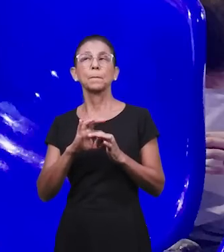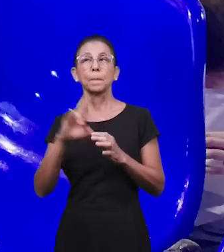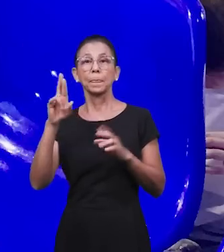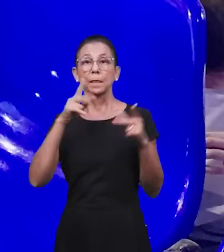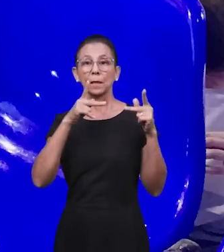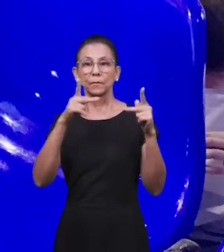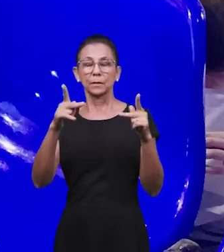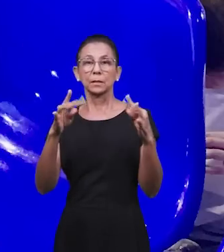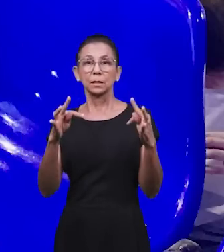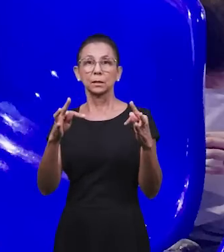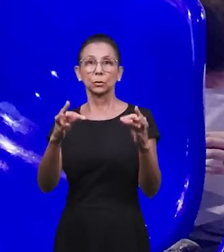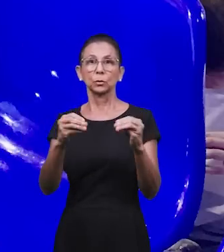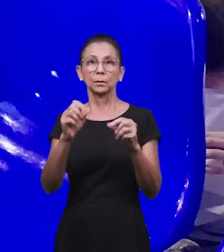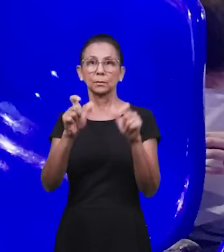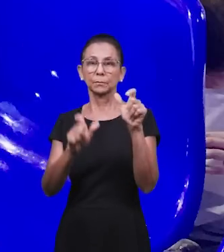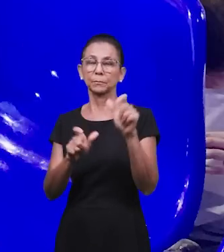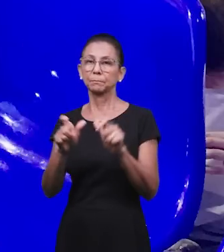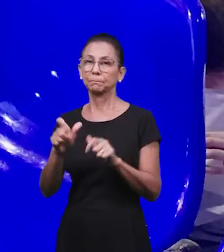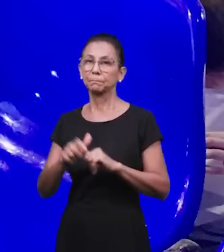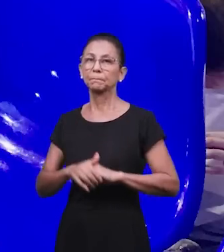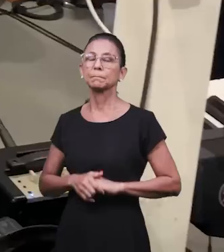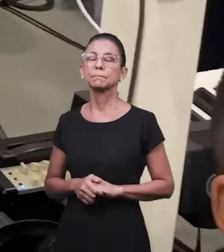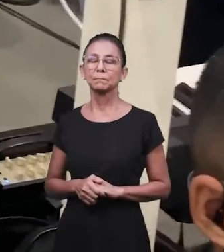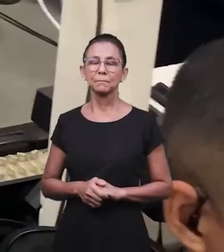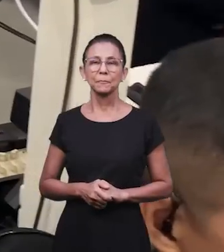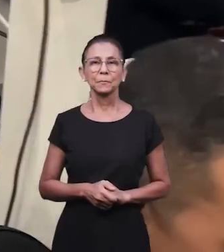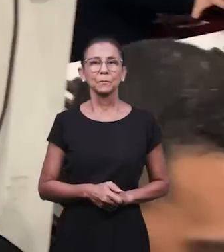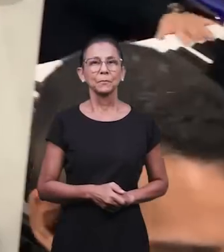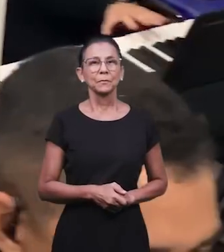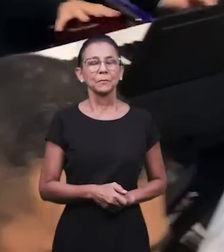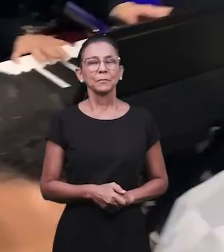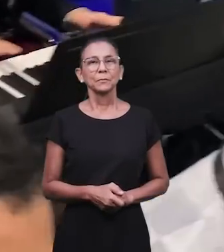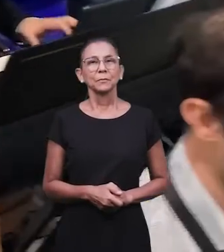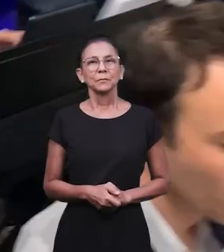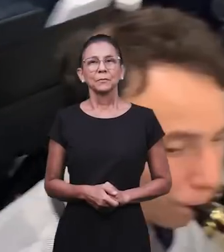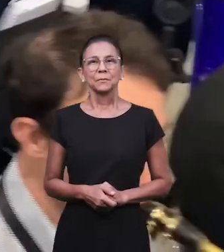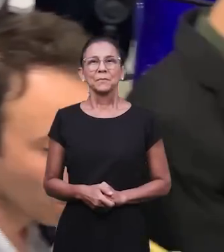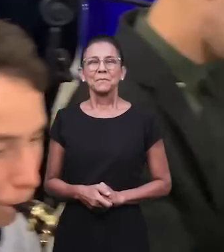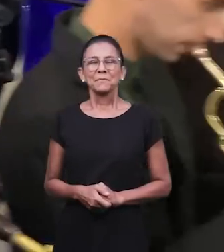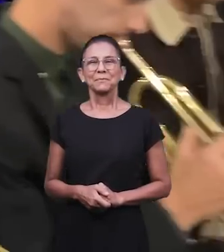a todos. Louvado seja o nome do Senhor.